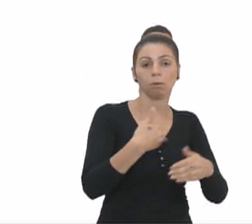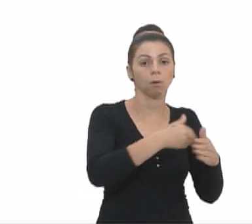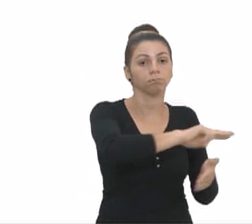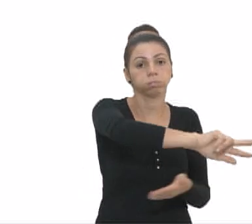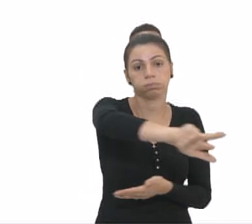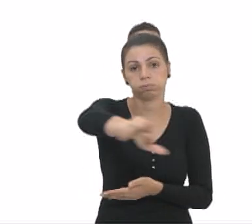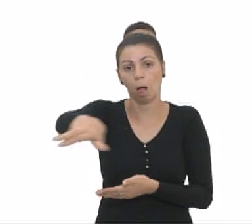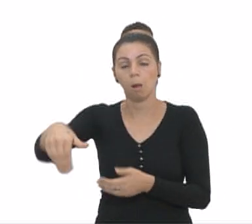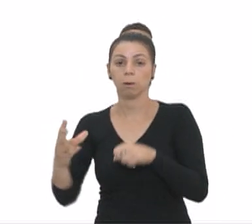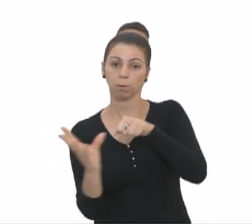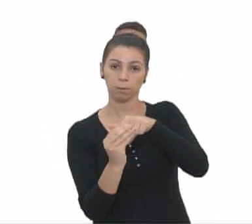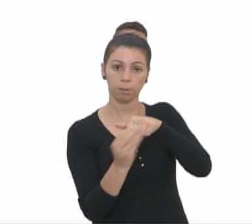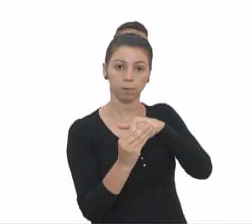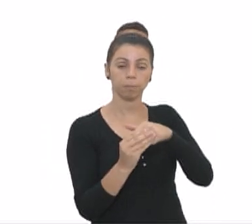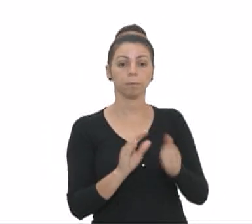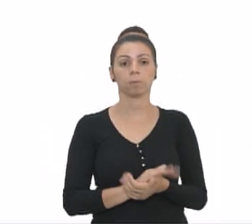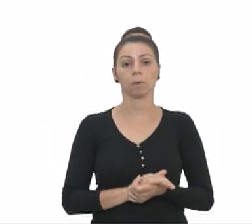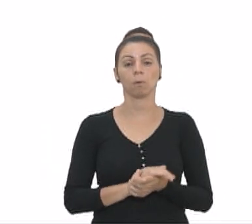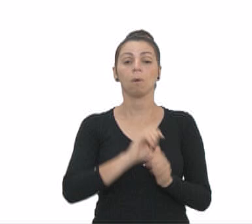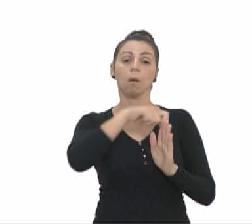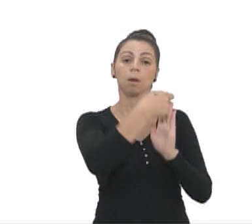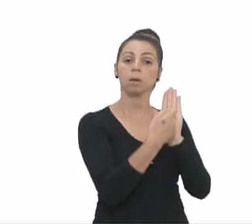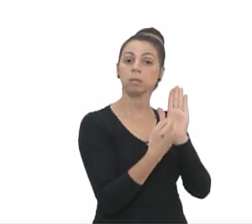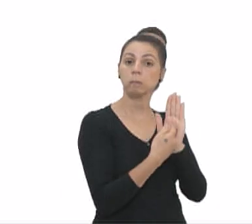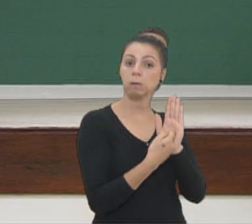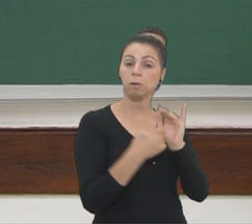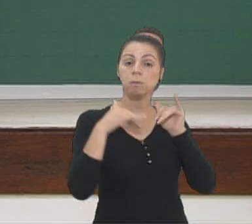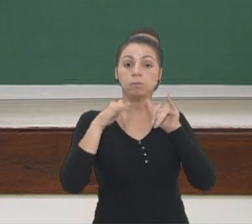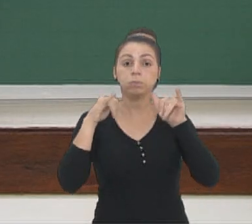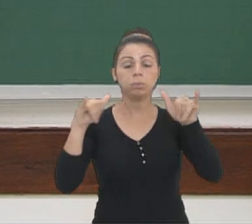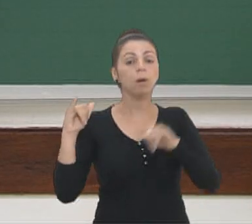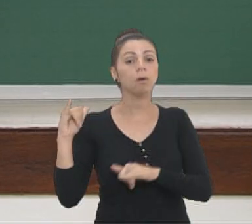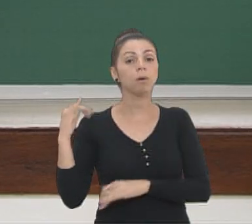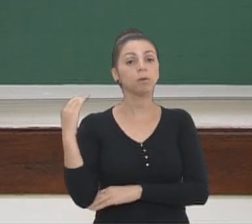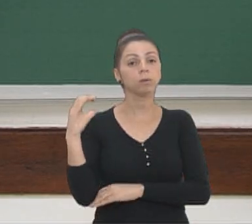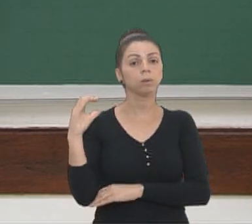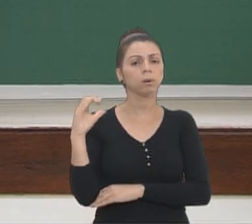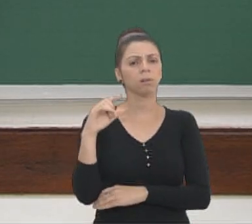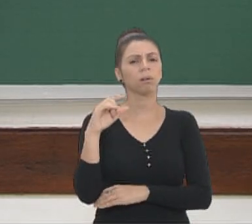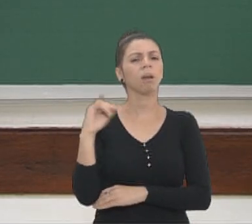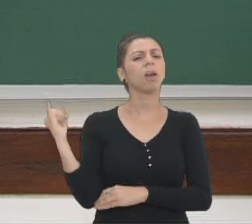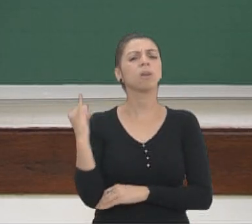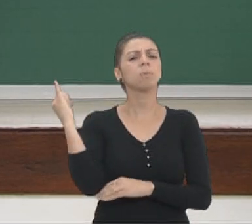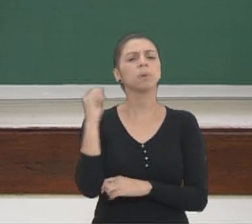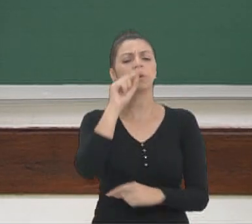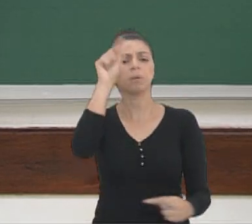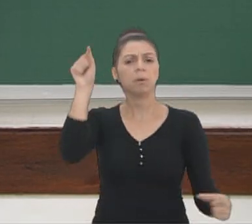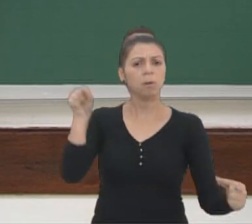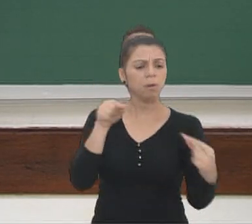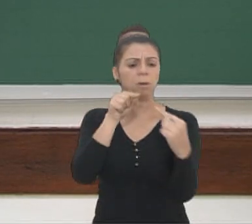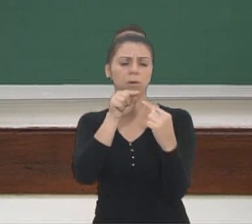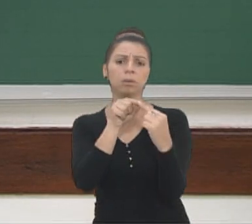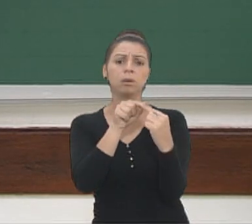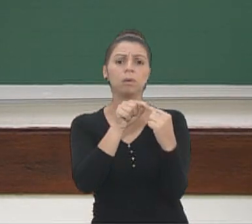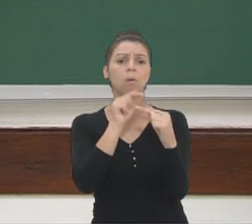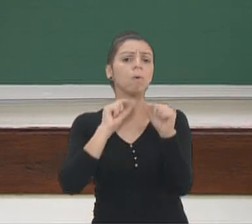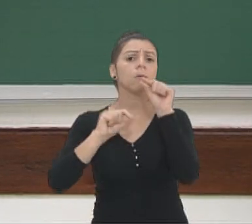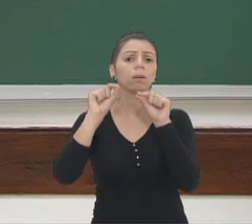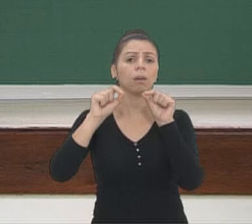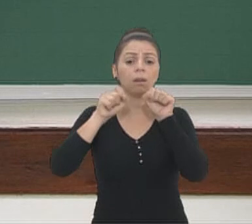conhecimentos. Bom, esse texto de divulgação científica, ele é importante no seu objetivo de propagar esse conhecimento,